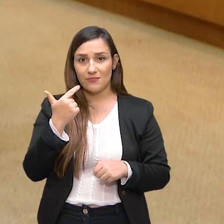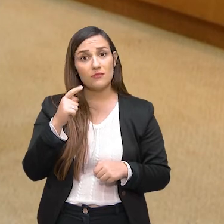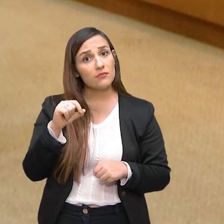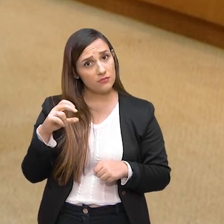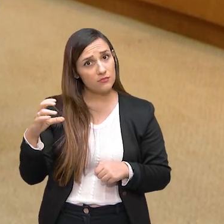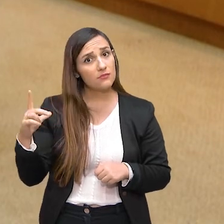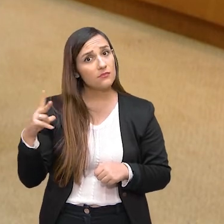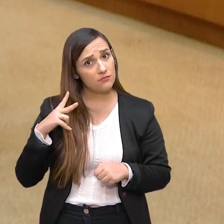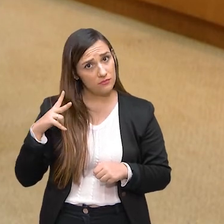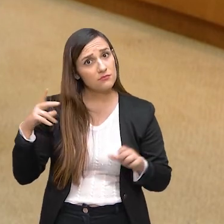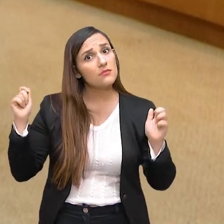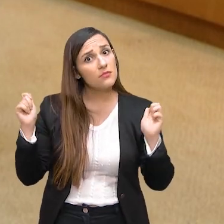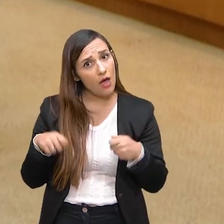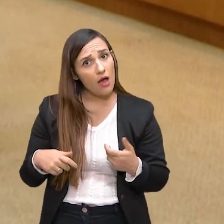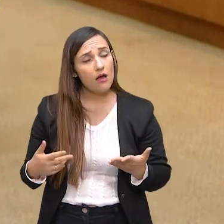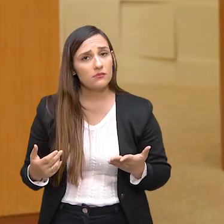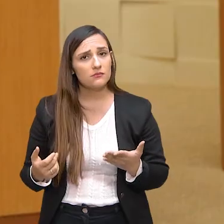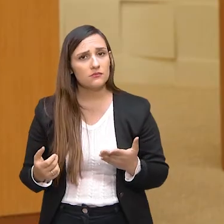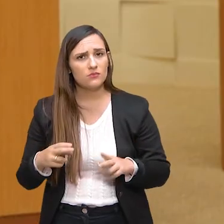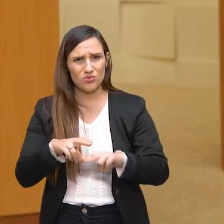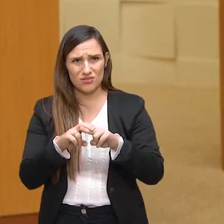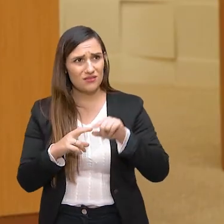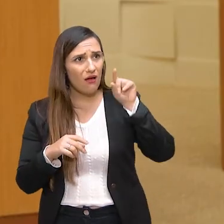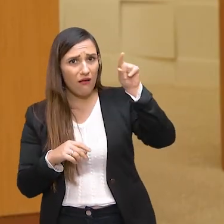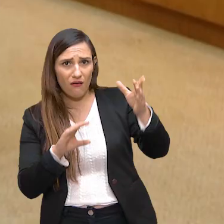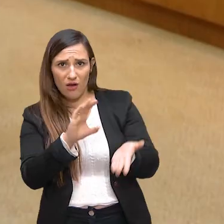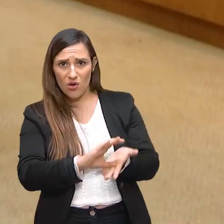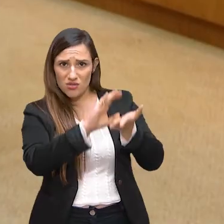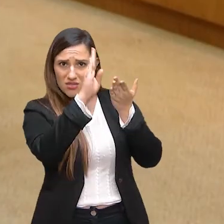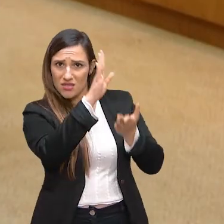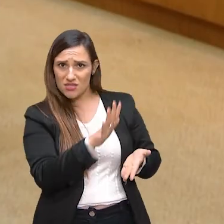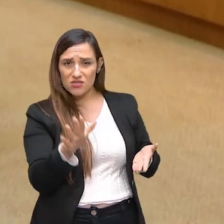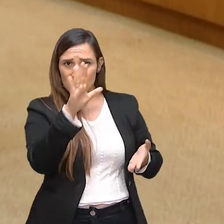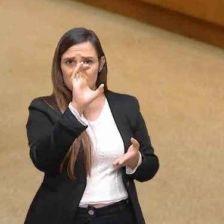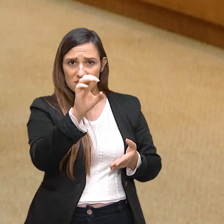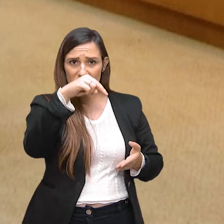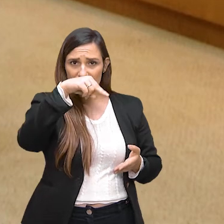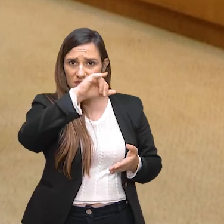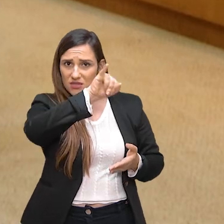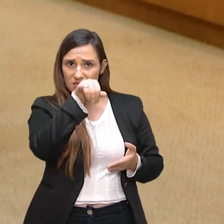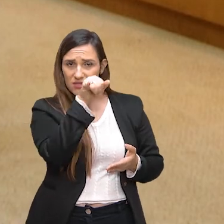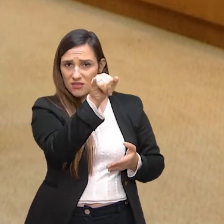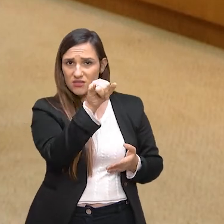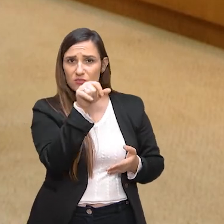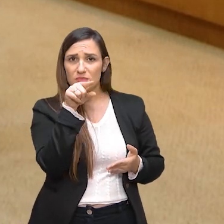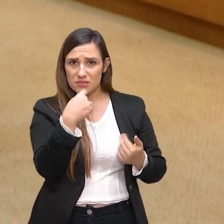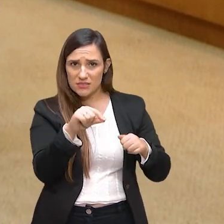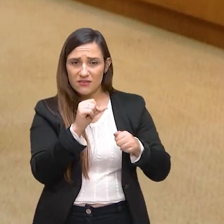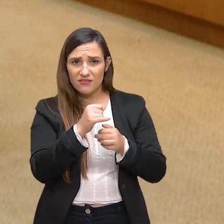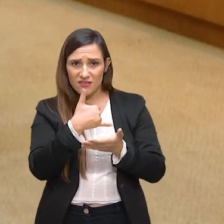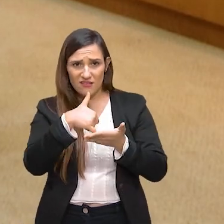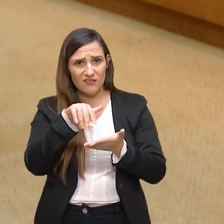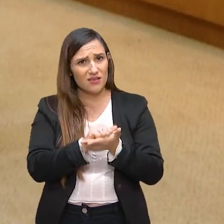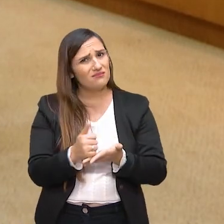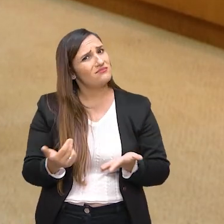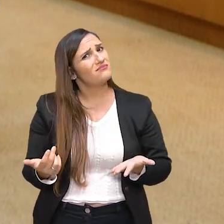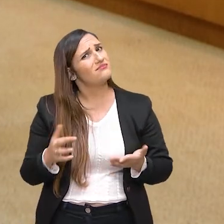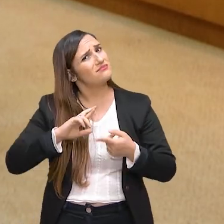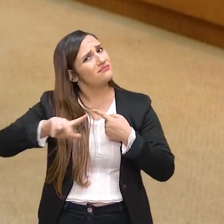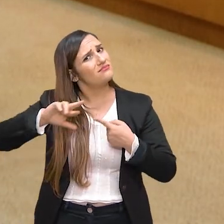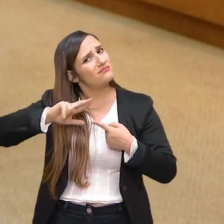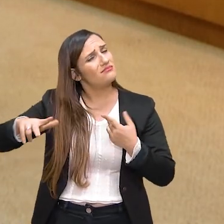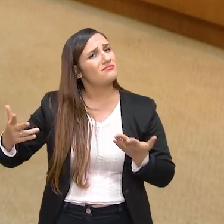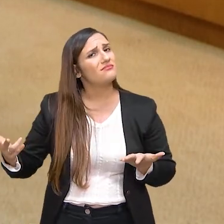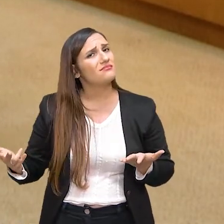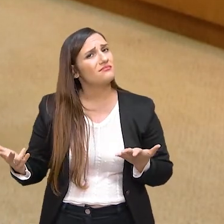penso que quando o CNJ regulamentou que a mediação, para ser mediador, você tinha que fazer parte de um cadastro, preencher alguns